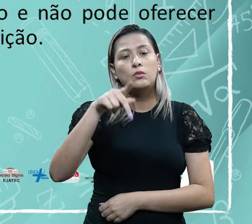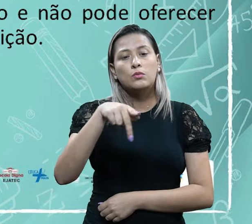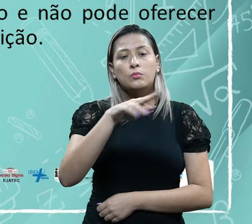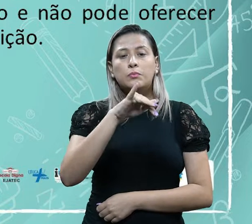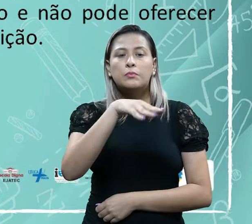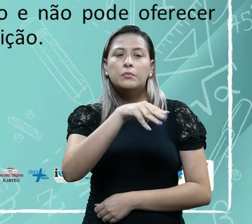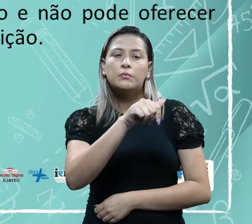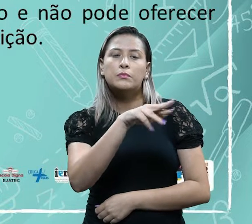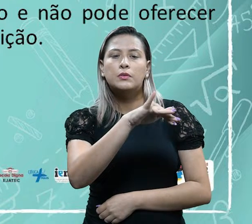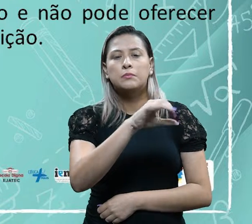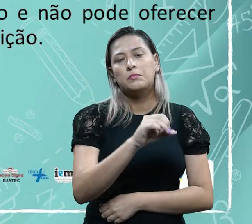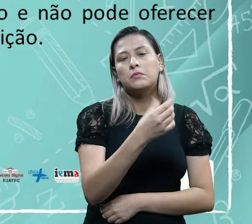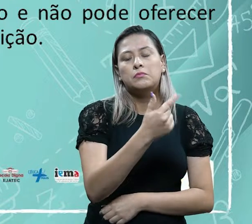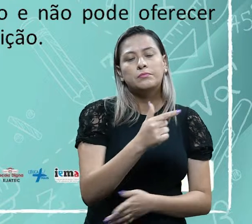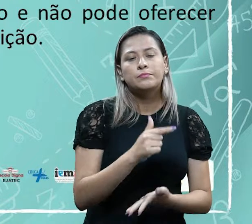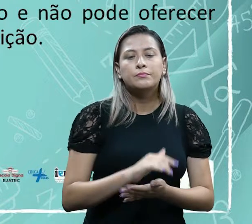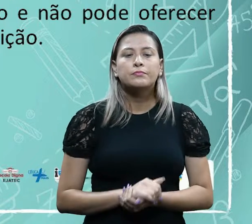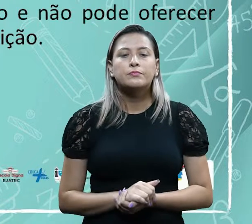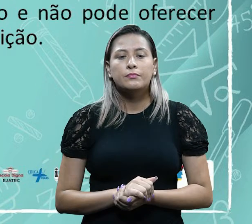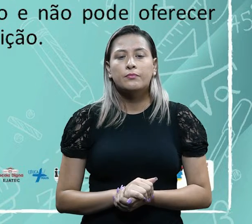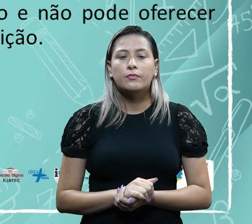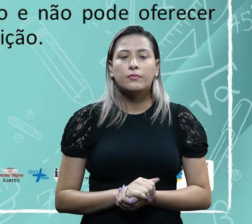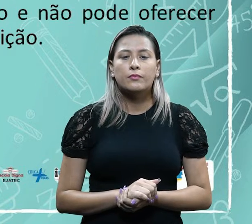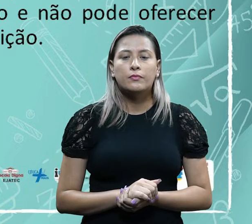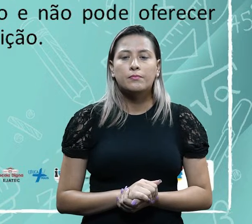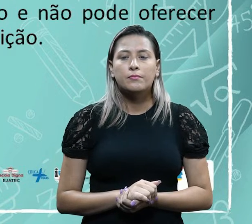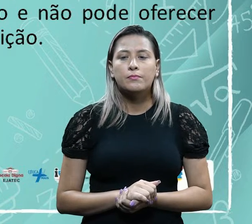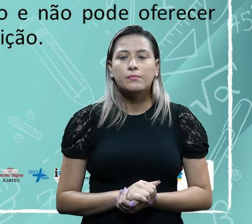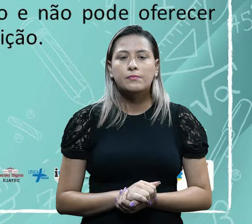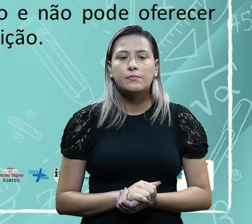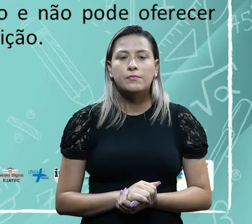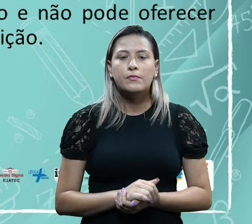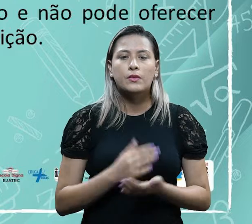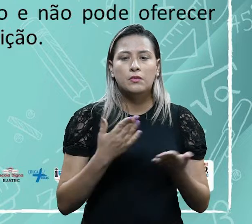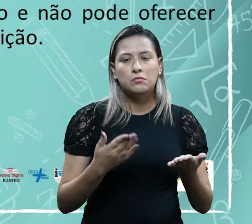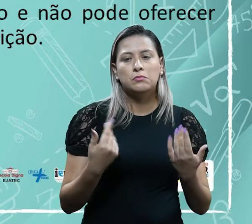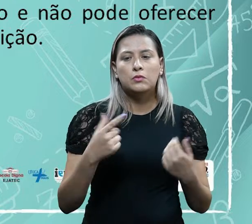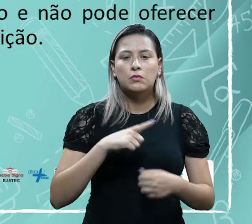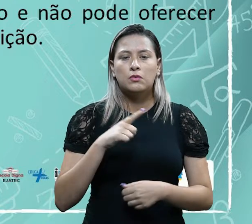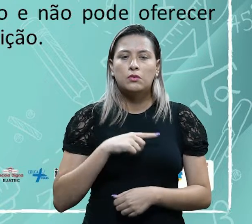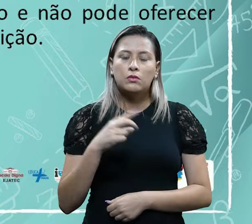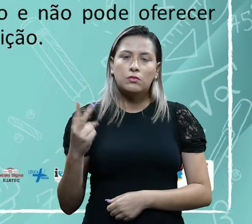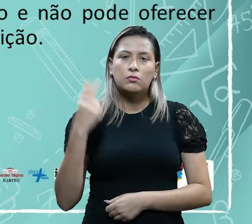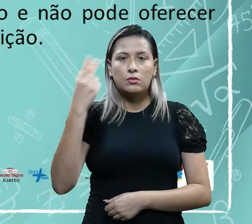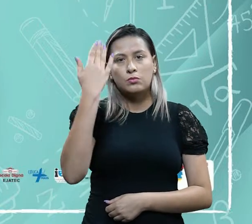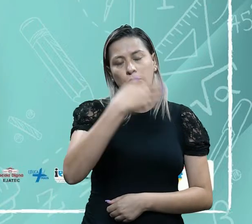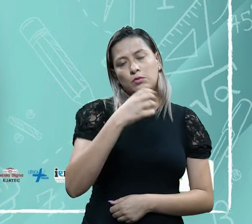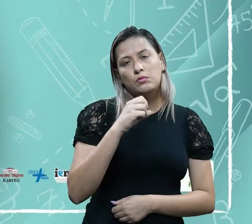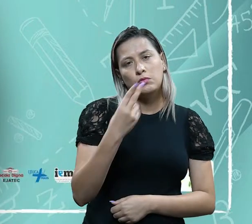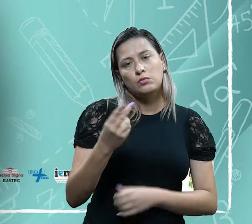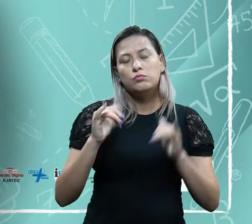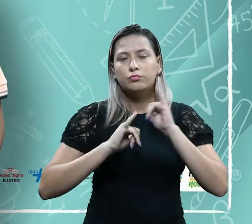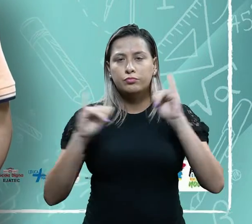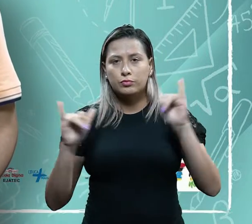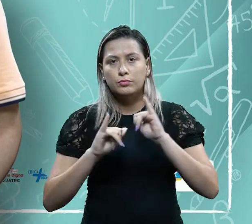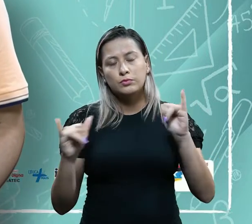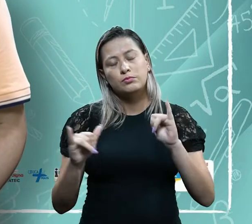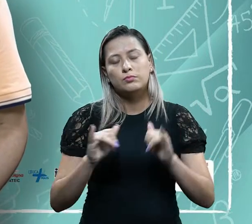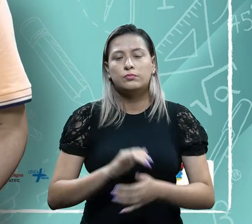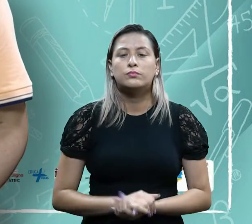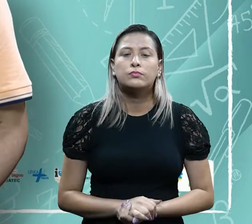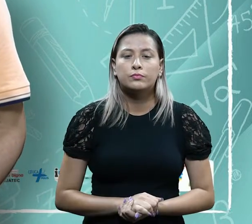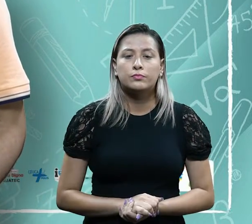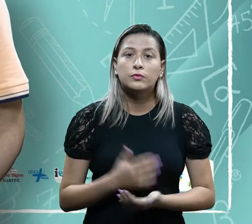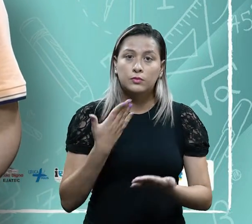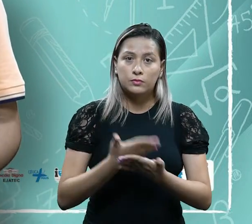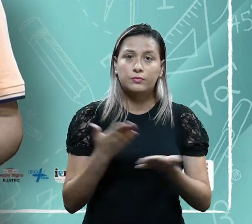esse valor, né? Histórico ou documental, que tem um valor de prova, né? Ou informativo. Pessoal, essa foi a nossa aula de